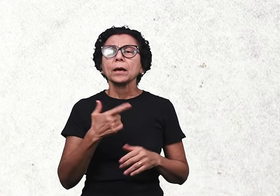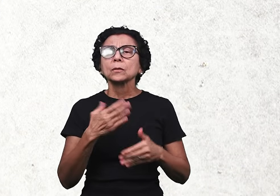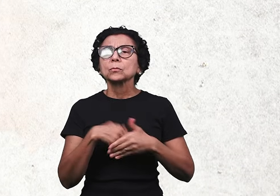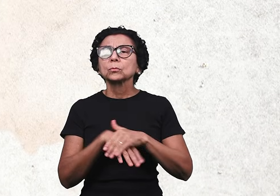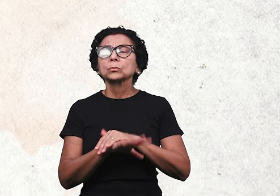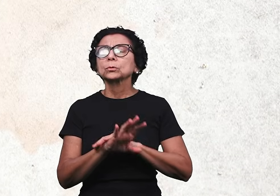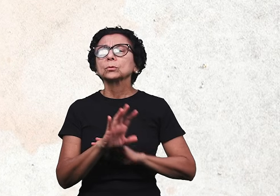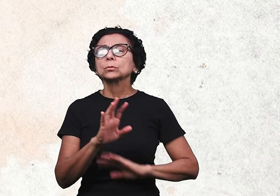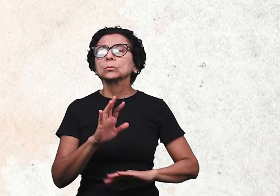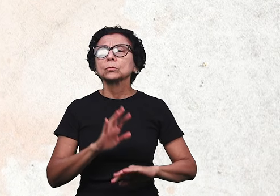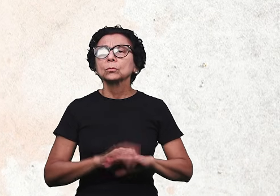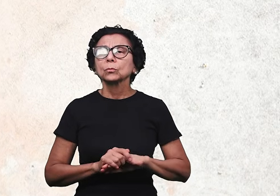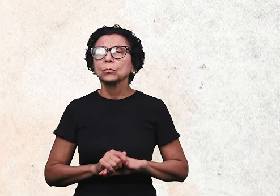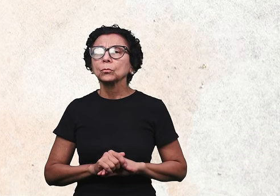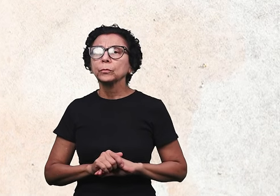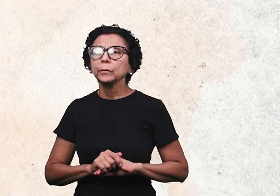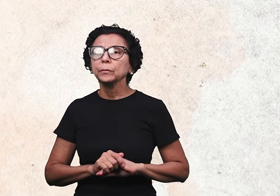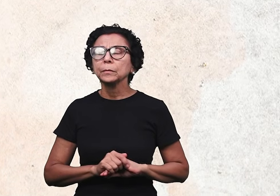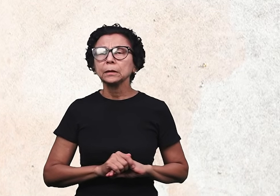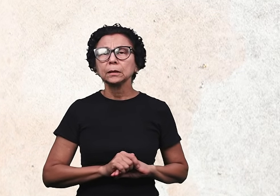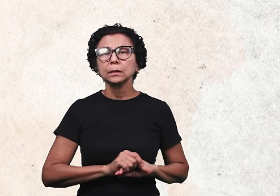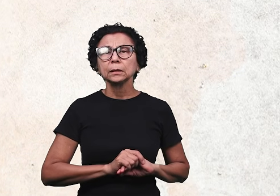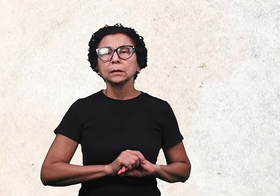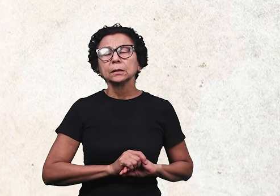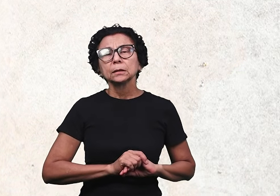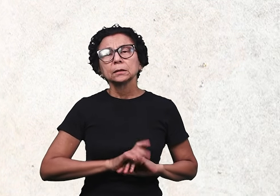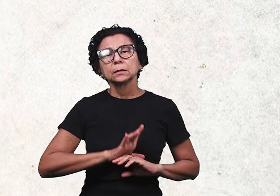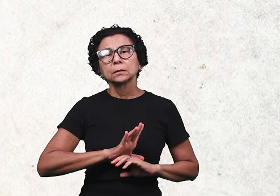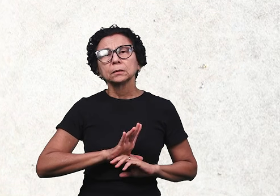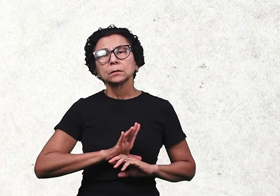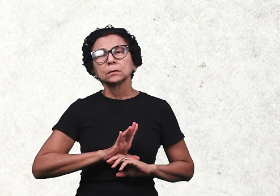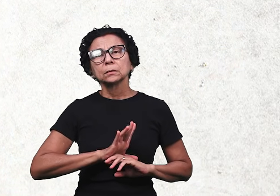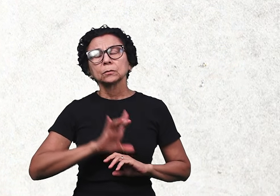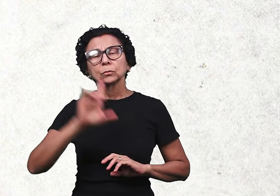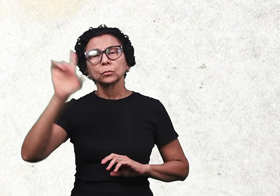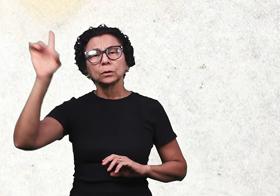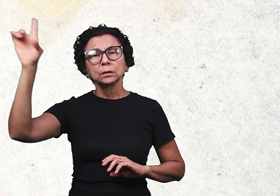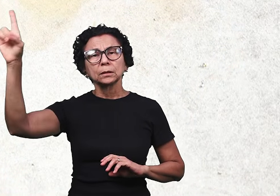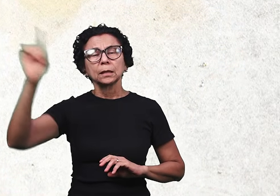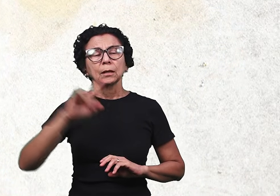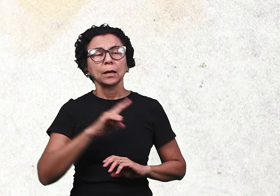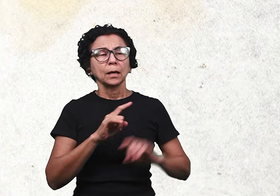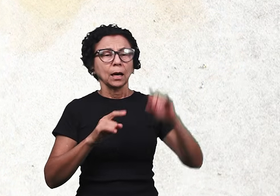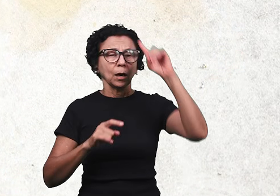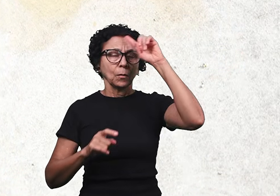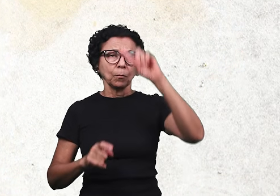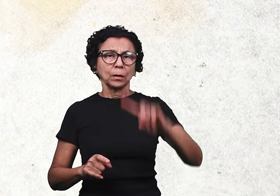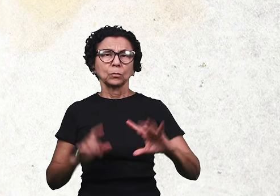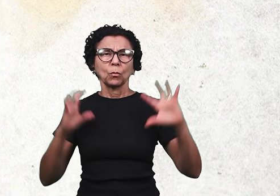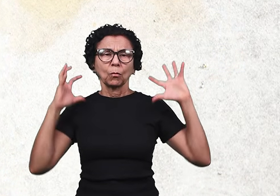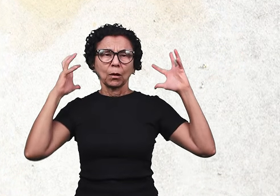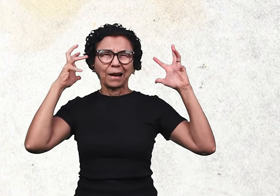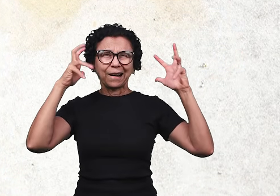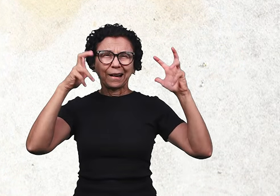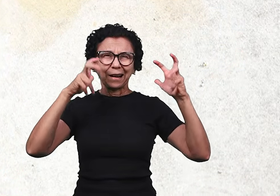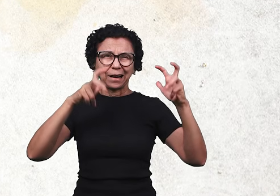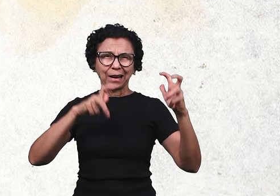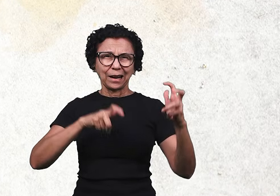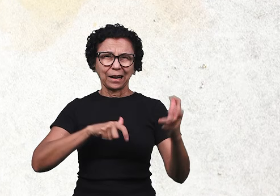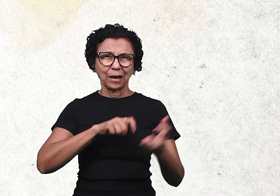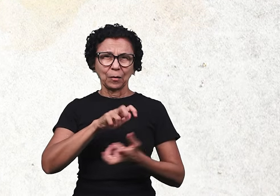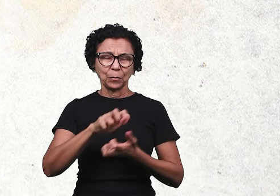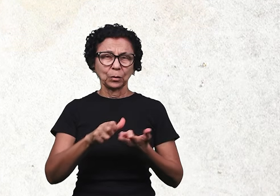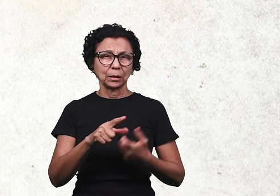E pelo que ele mandou leões entre ela, e eis que a matam, porquanto não sabe